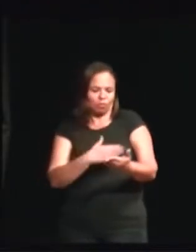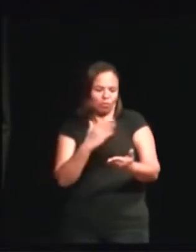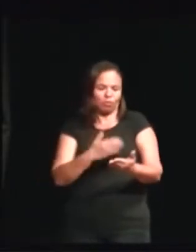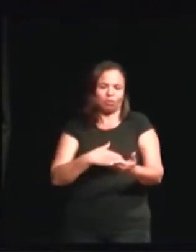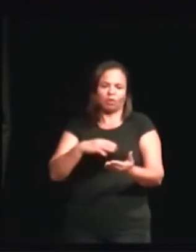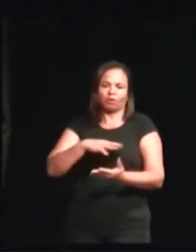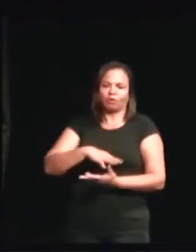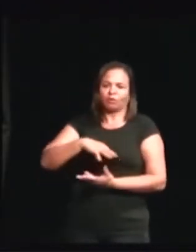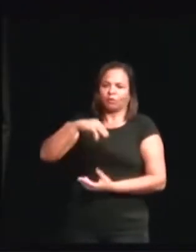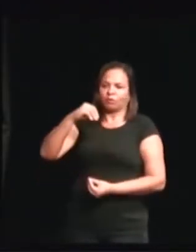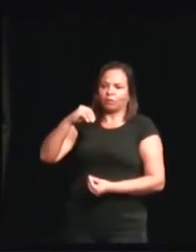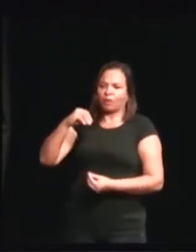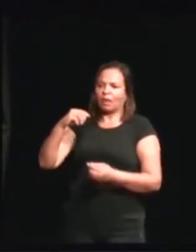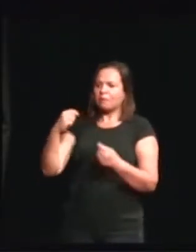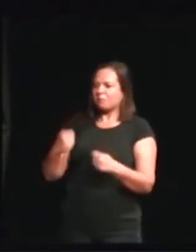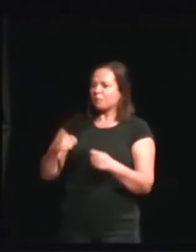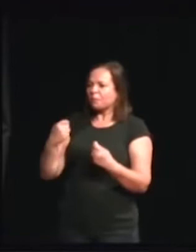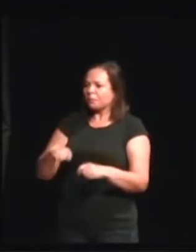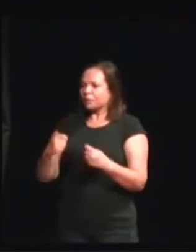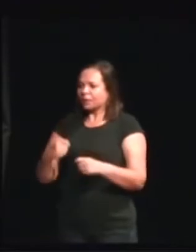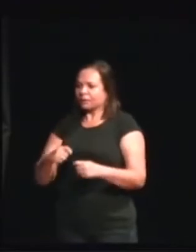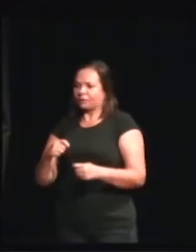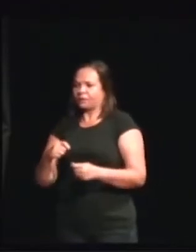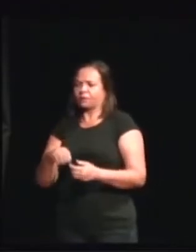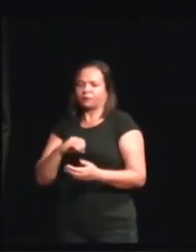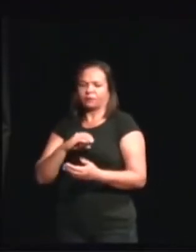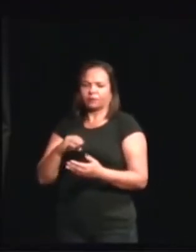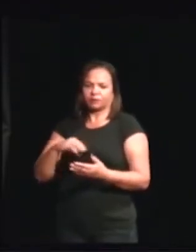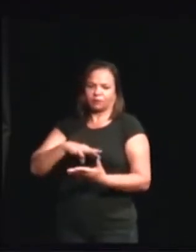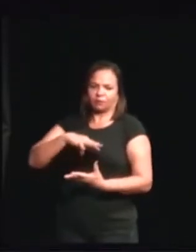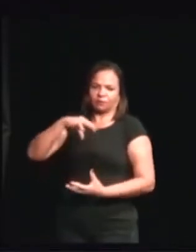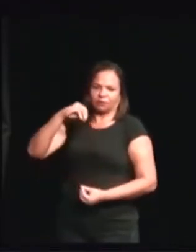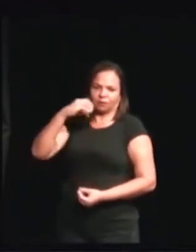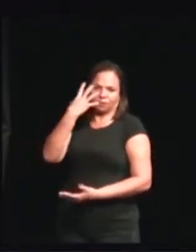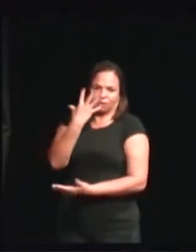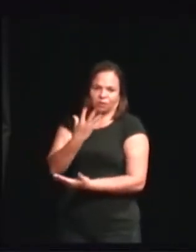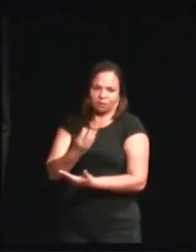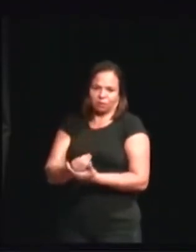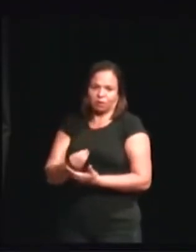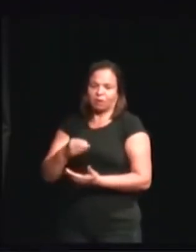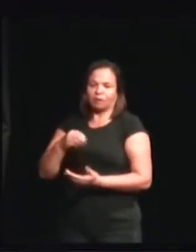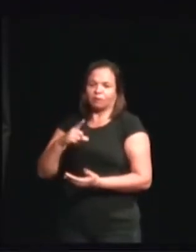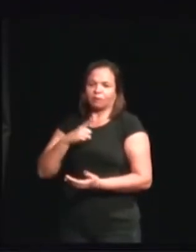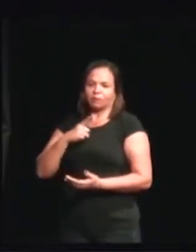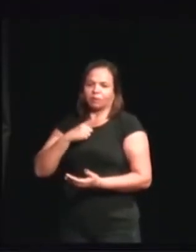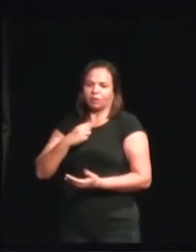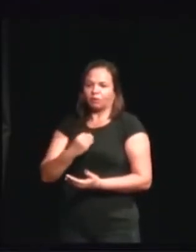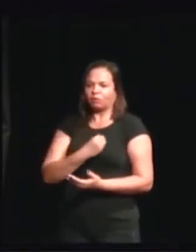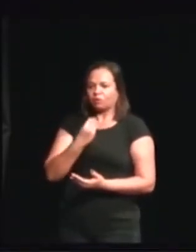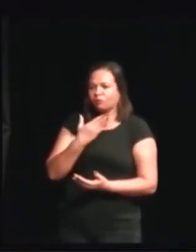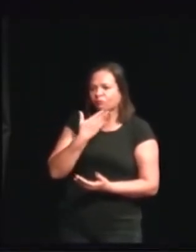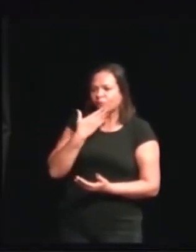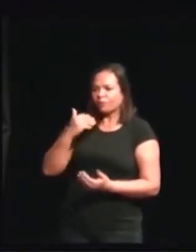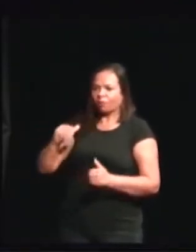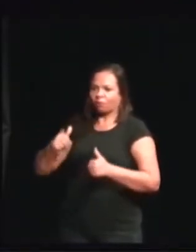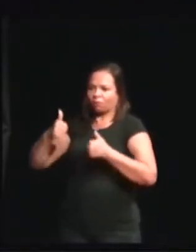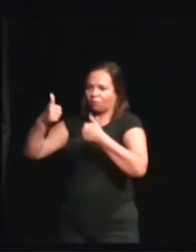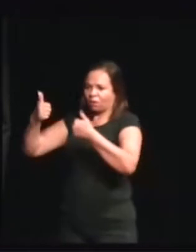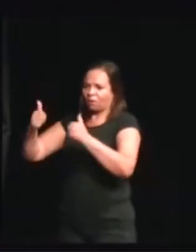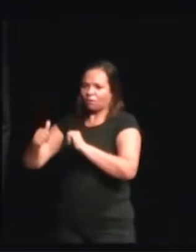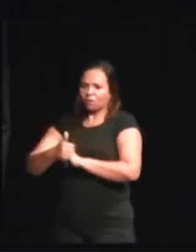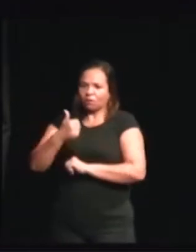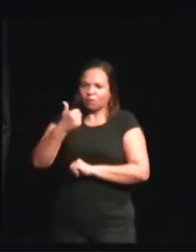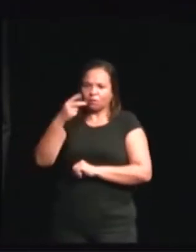ser espírita para se ter uma vida melhor. E quebrando toda concepção teológica, até aqueles dias, pela primeira vez se